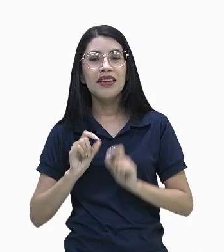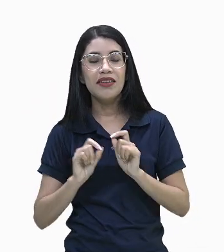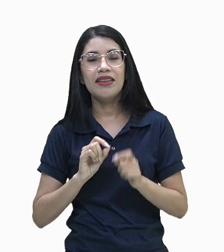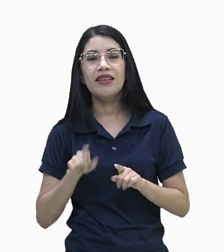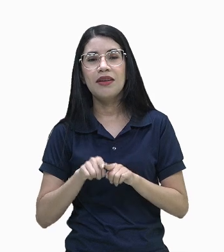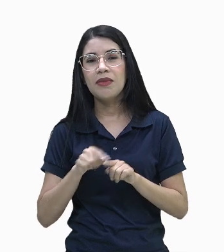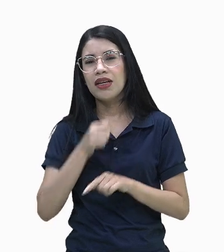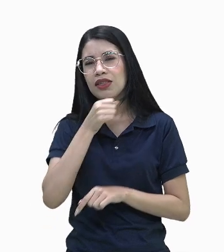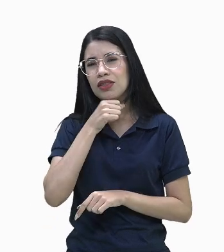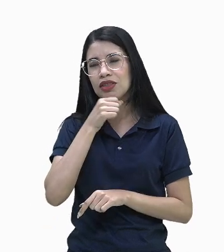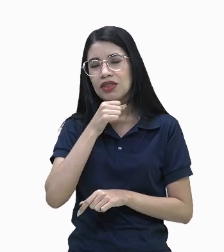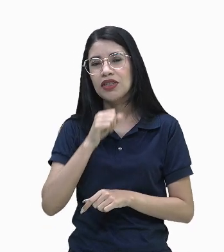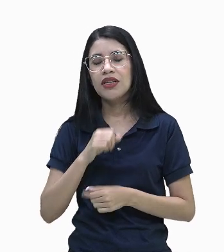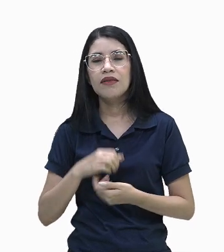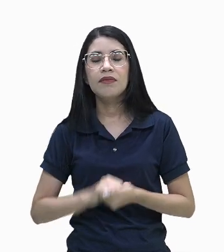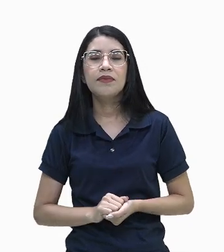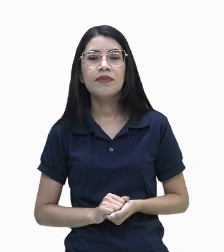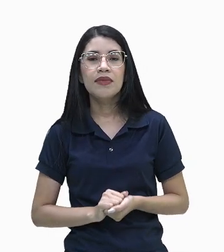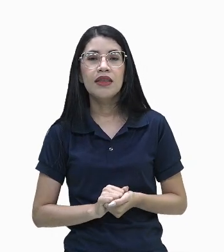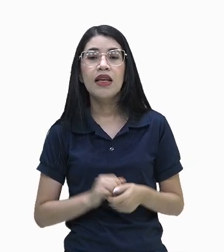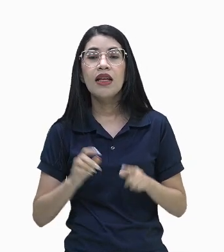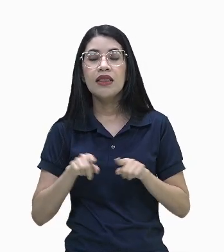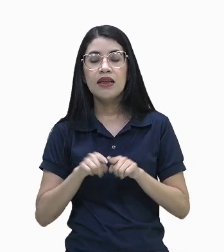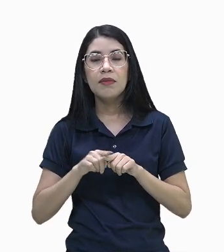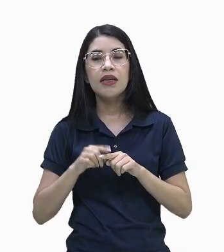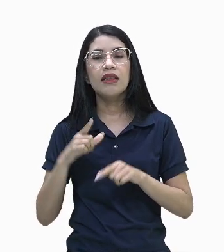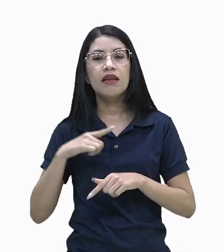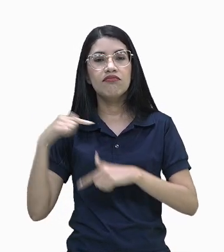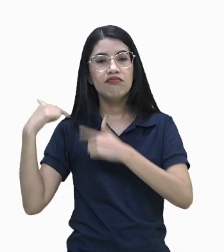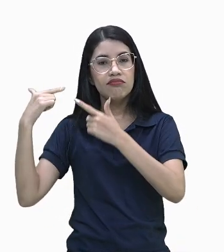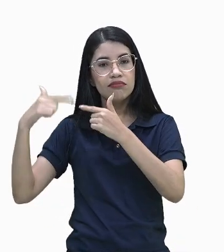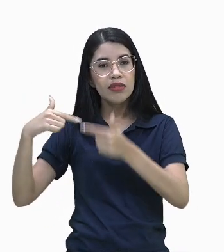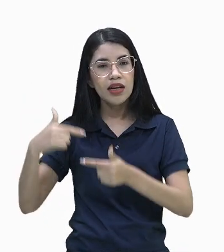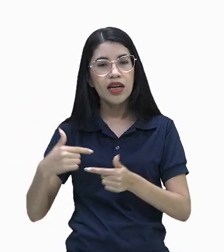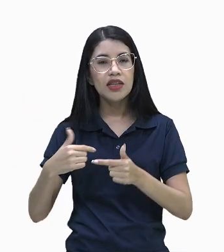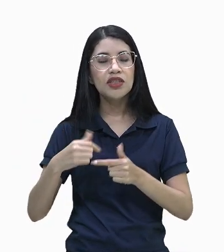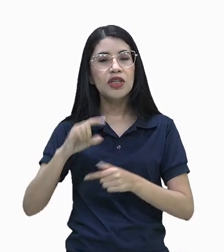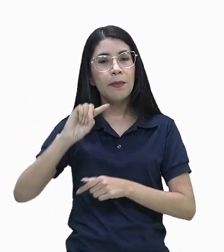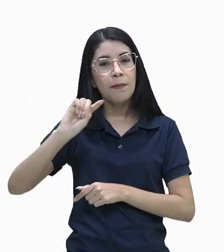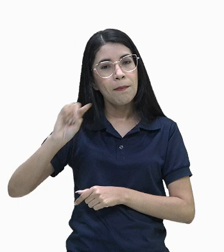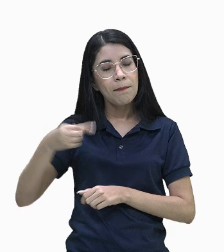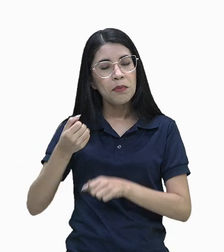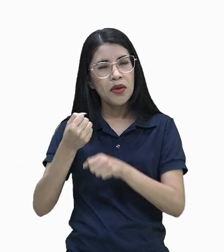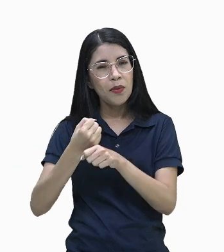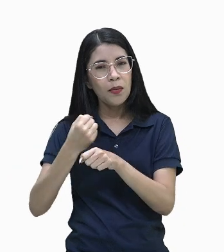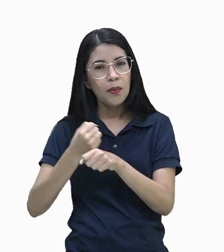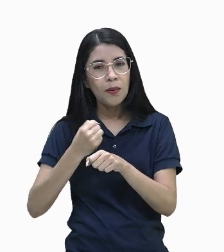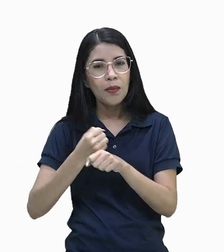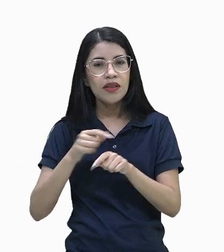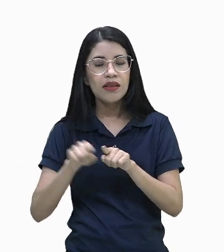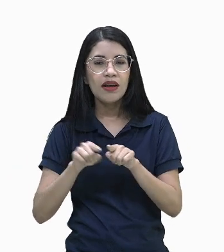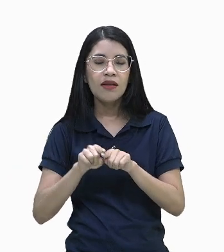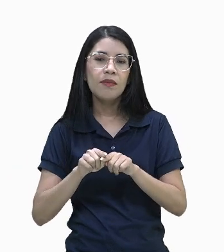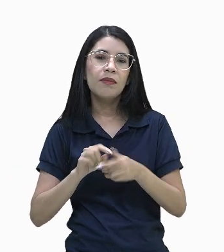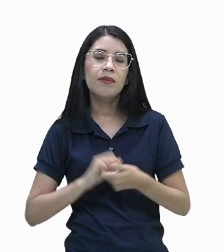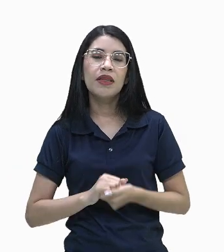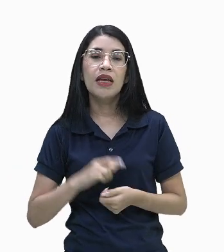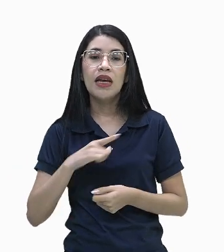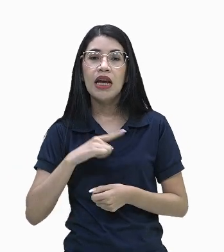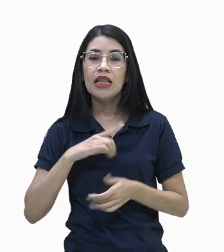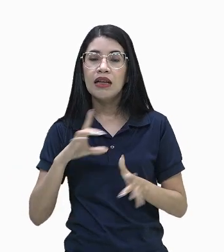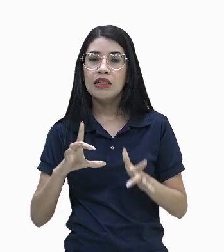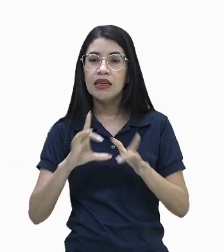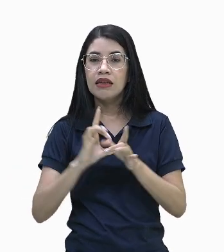sofisticadas do mundo, com uma tradição que remonta a mais de 1000 anos. Suas raízes estão profundamente